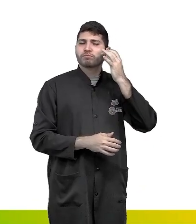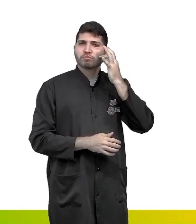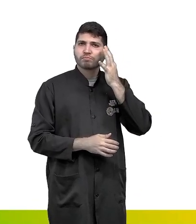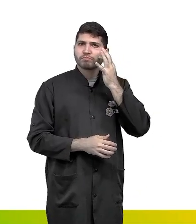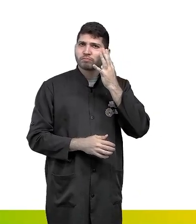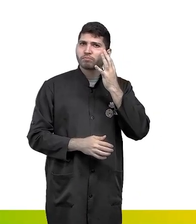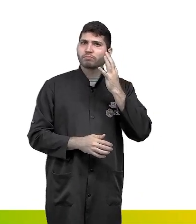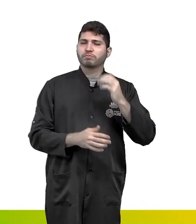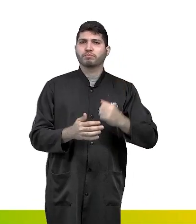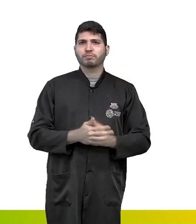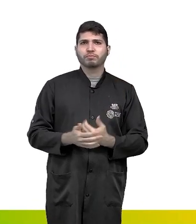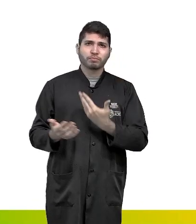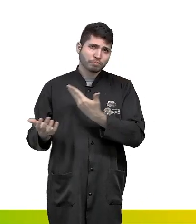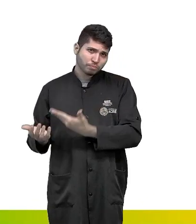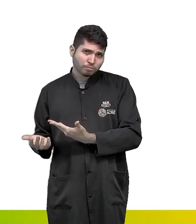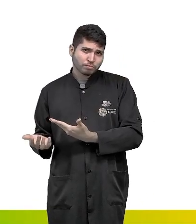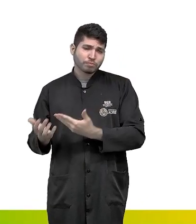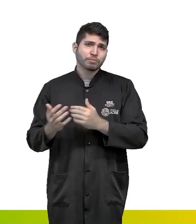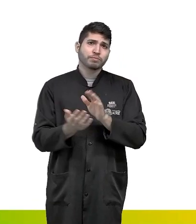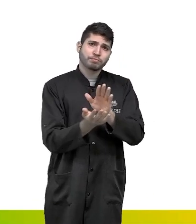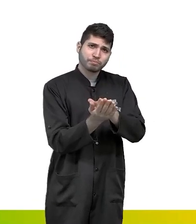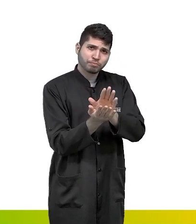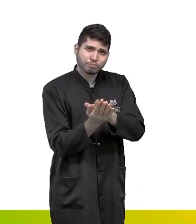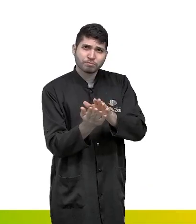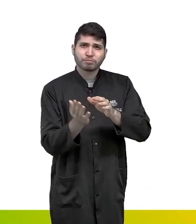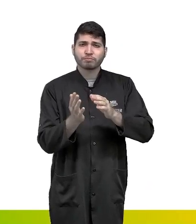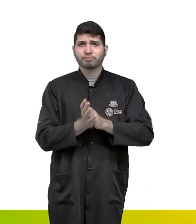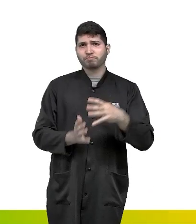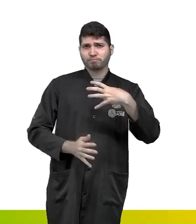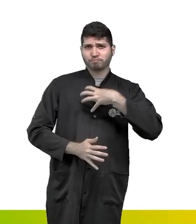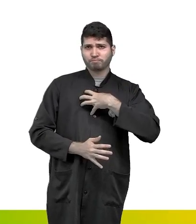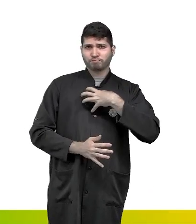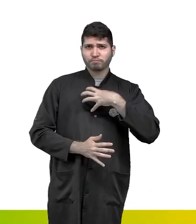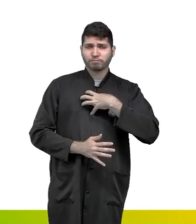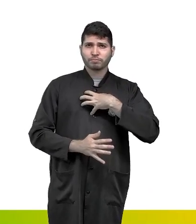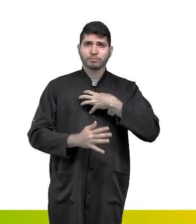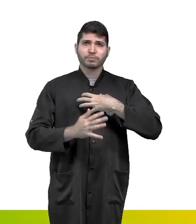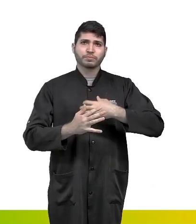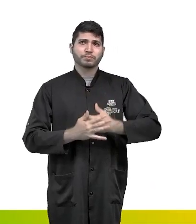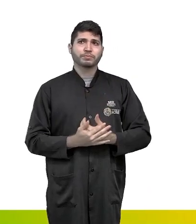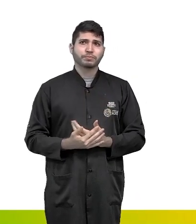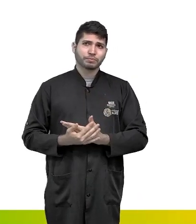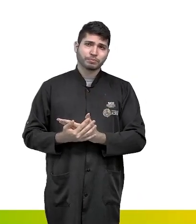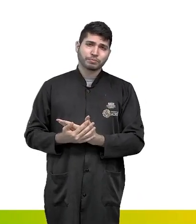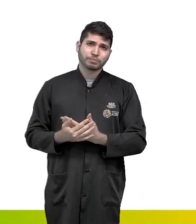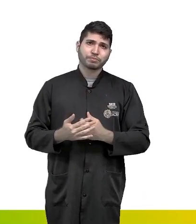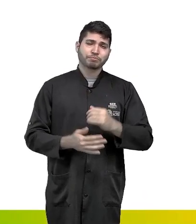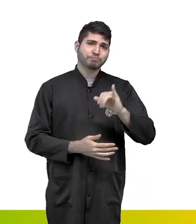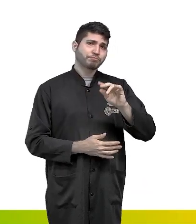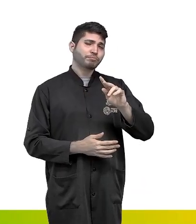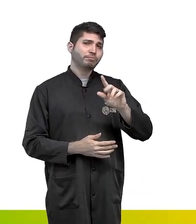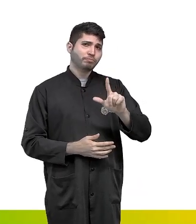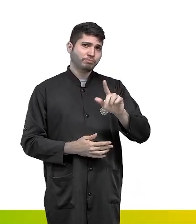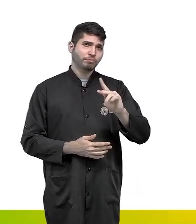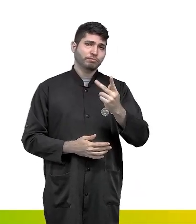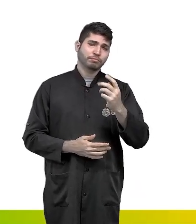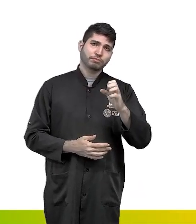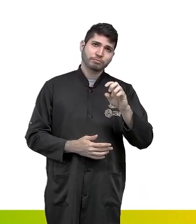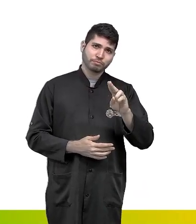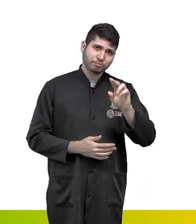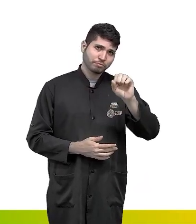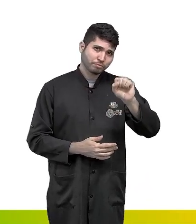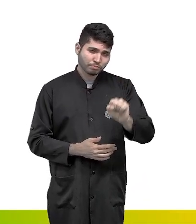Norte, Itamaracá, Pernambuco, Bahia de Todos os Santos, Ilhéus, Porto